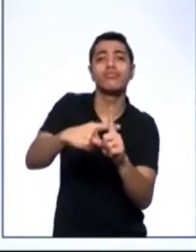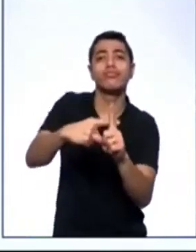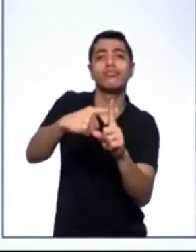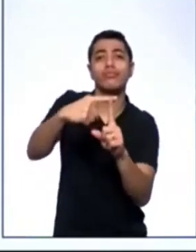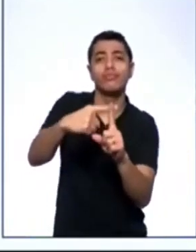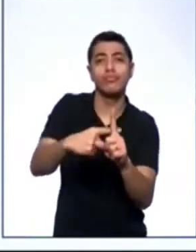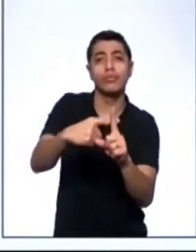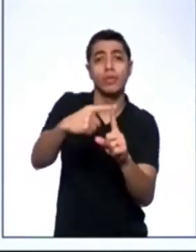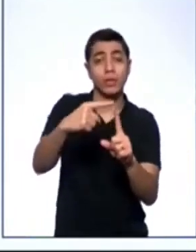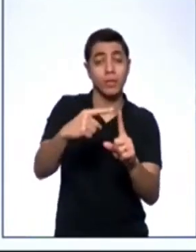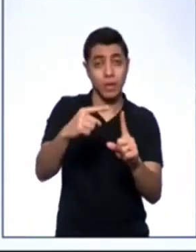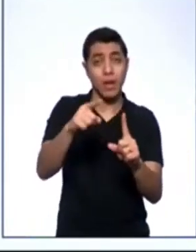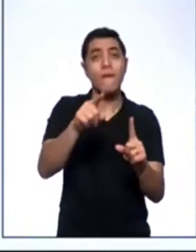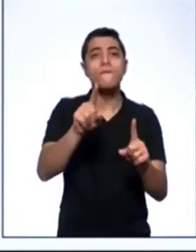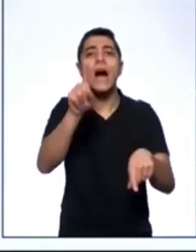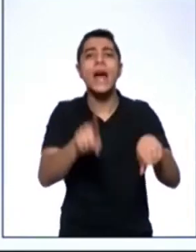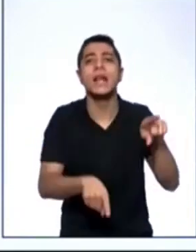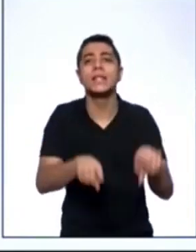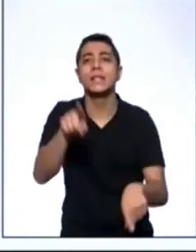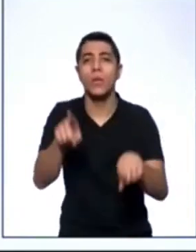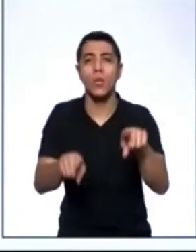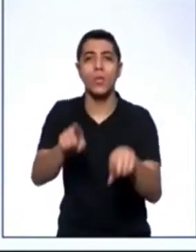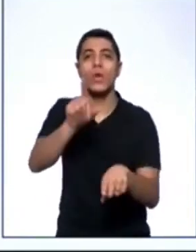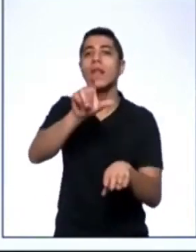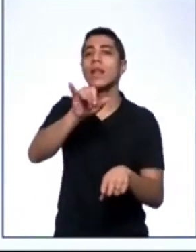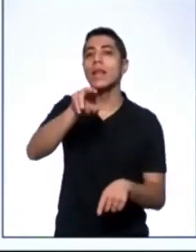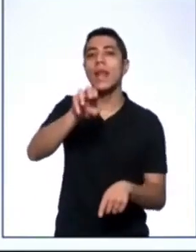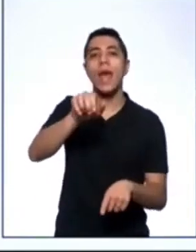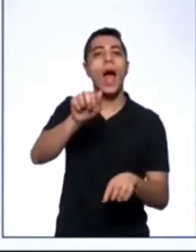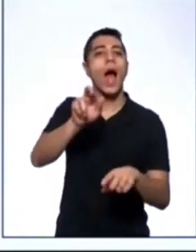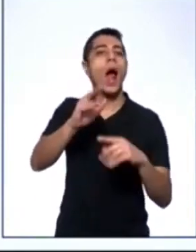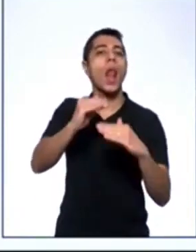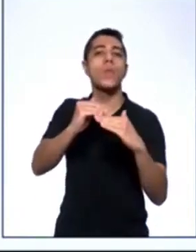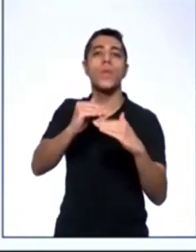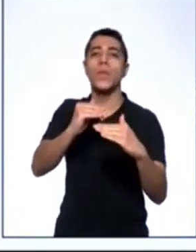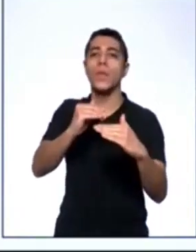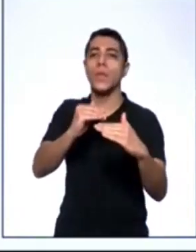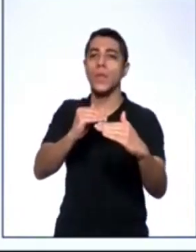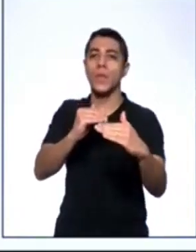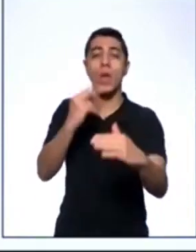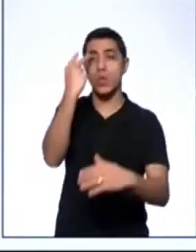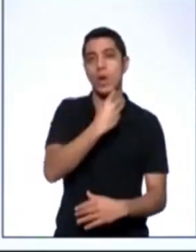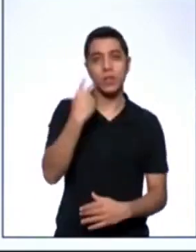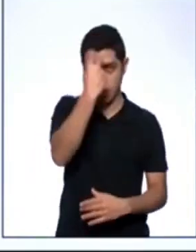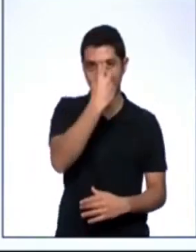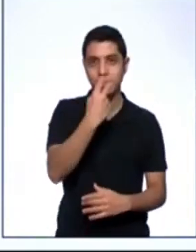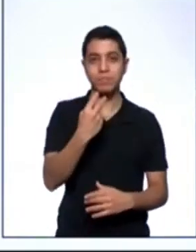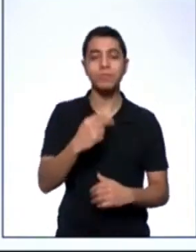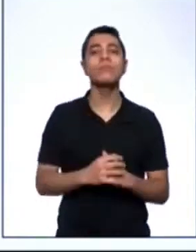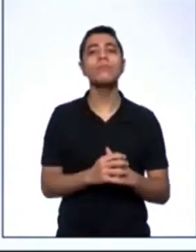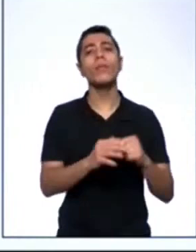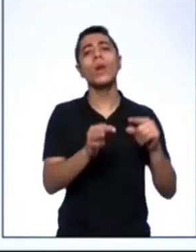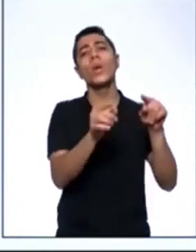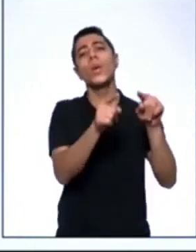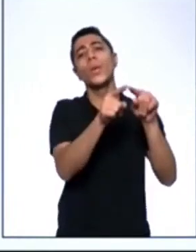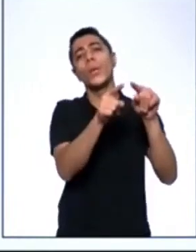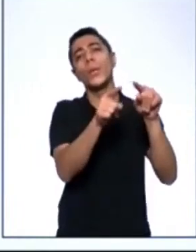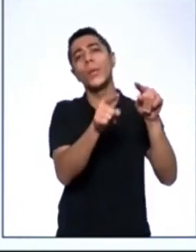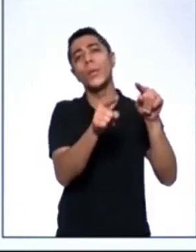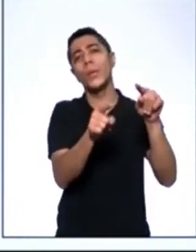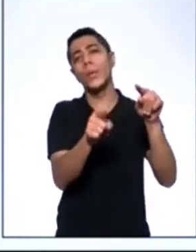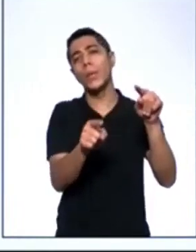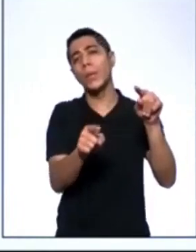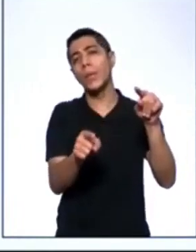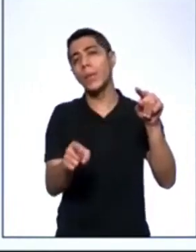horas o tempo necessário para que a temperatura atinge ao menos 18 graus então informações